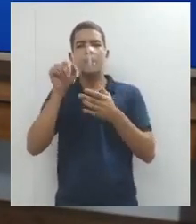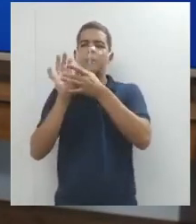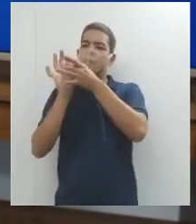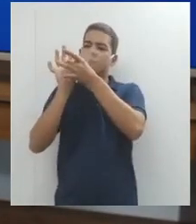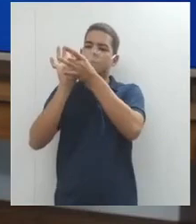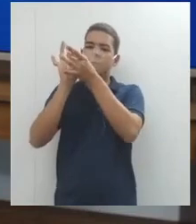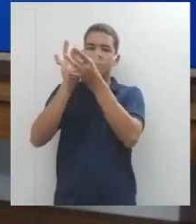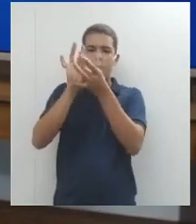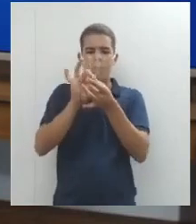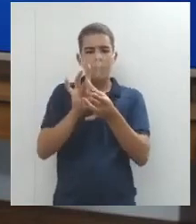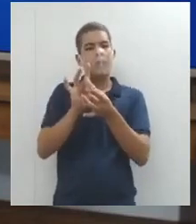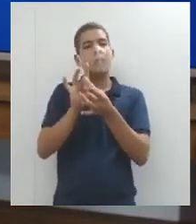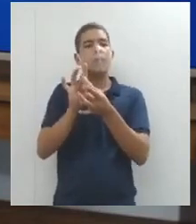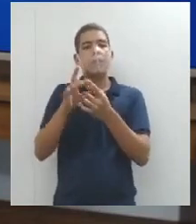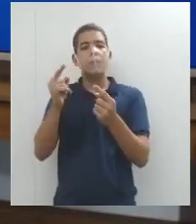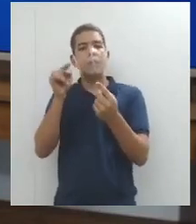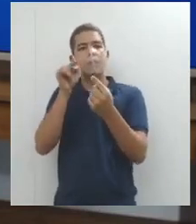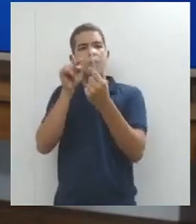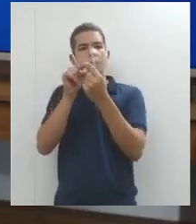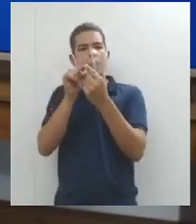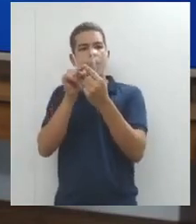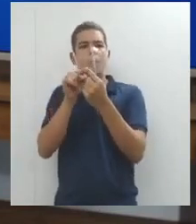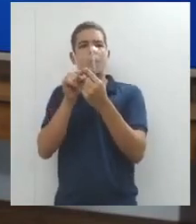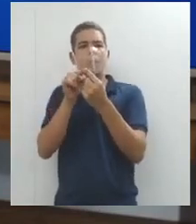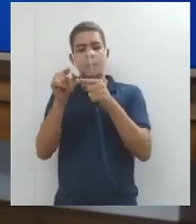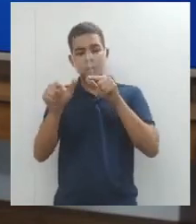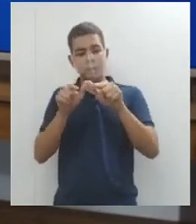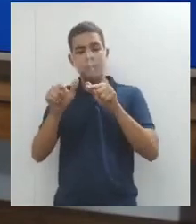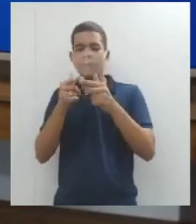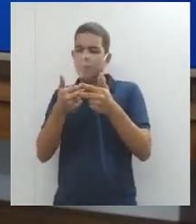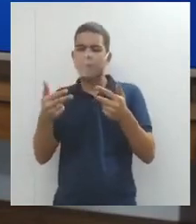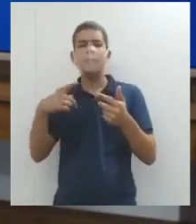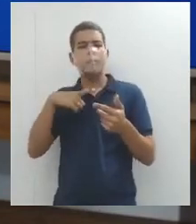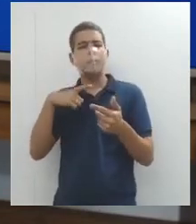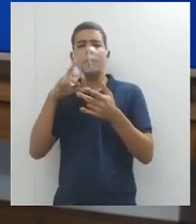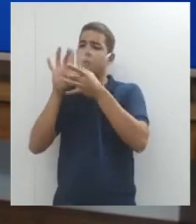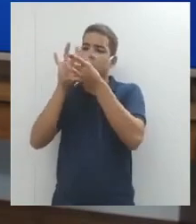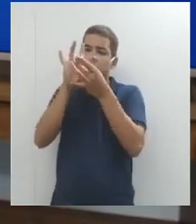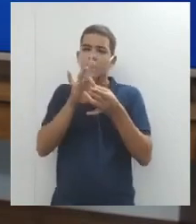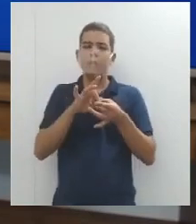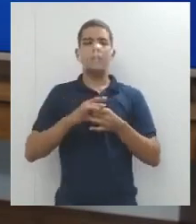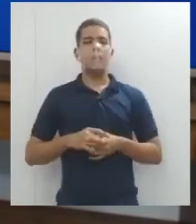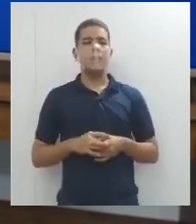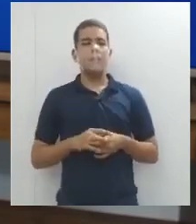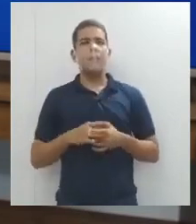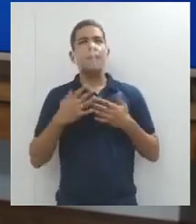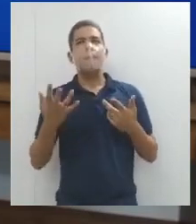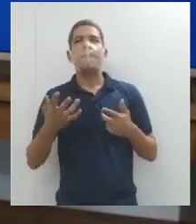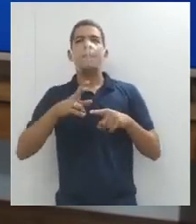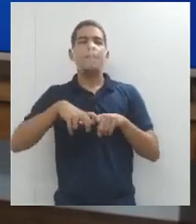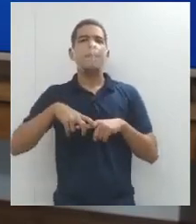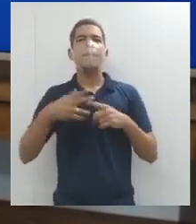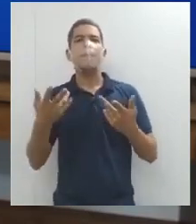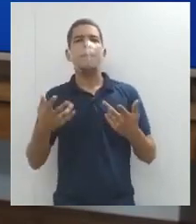o sentido delas, né? A função delas está sempre dentro de um contexto. E é por isso que